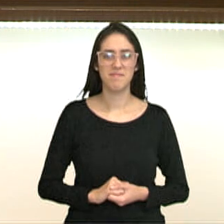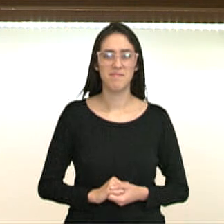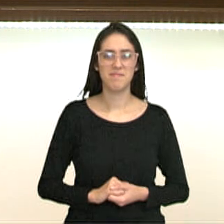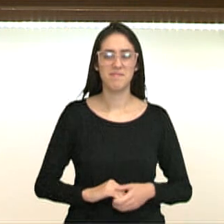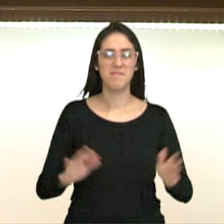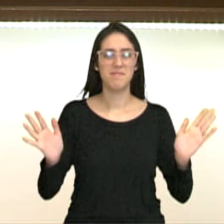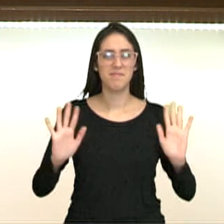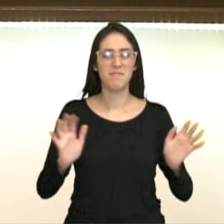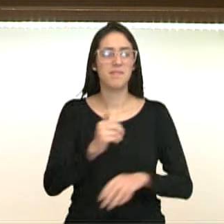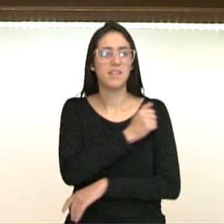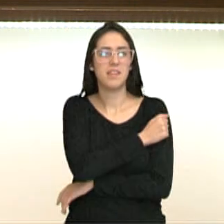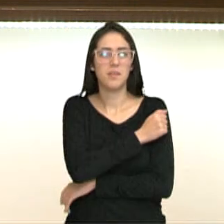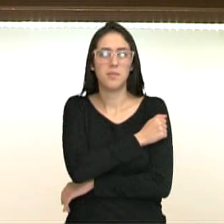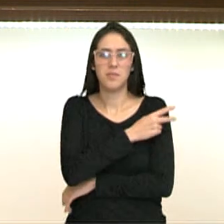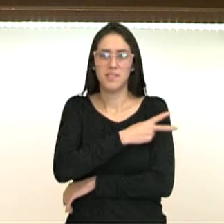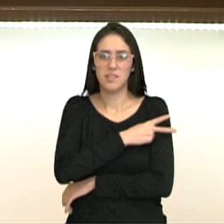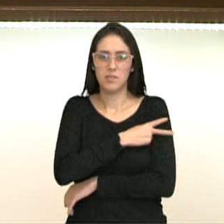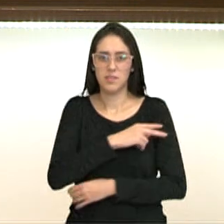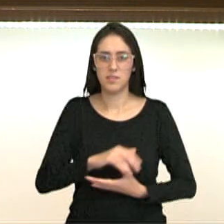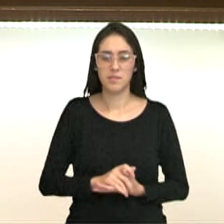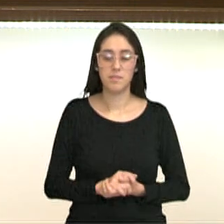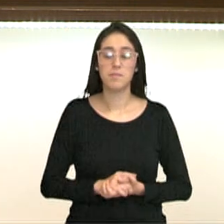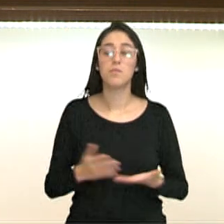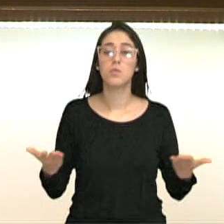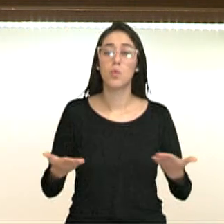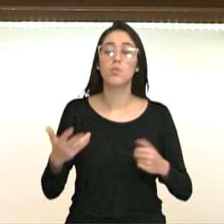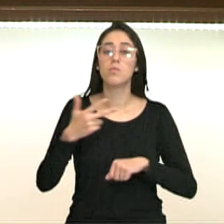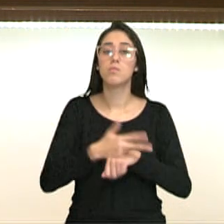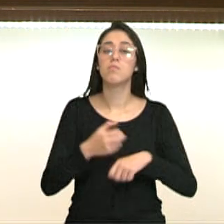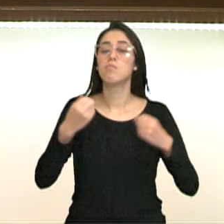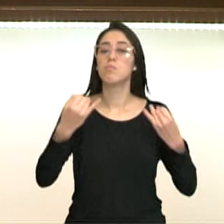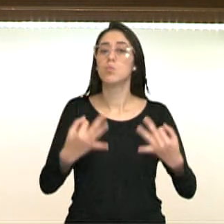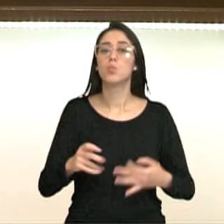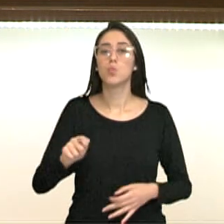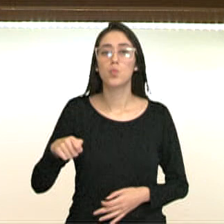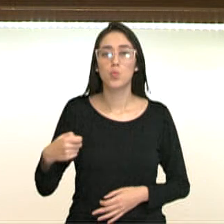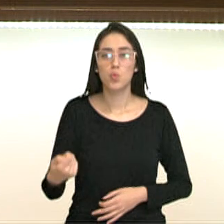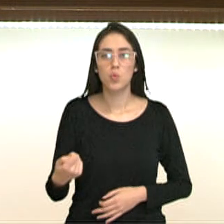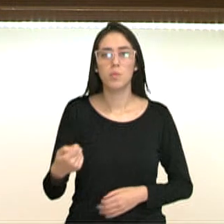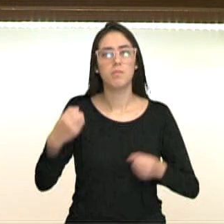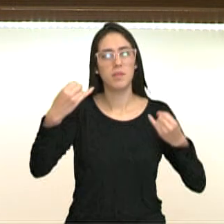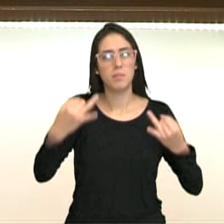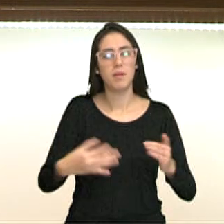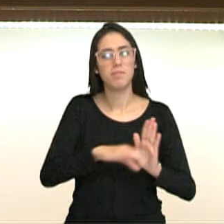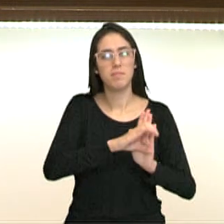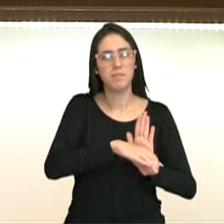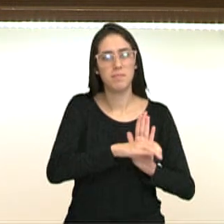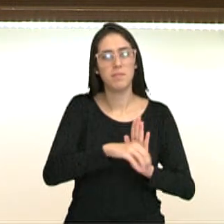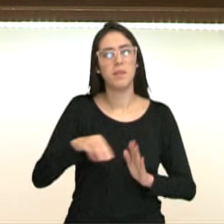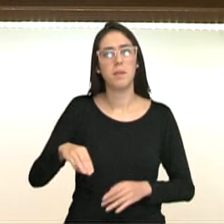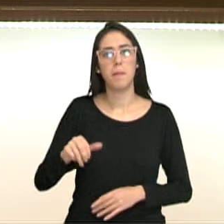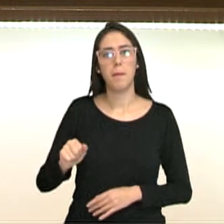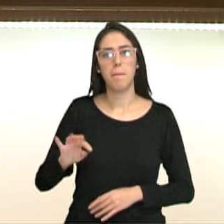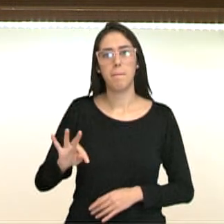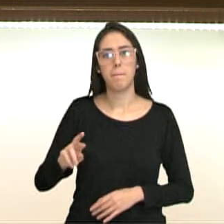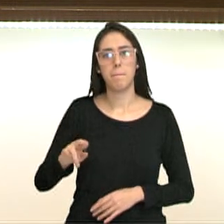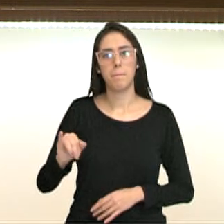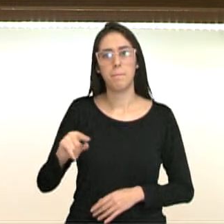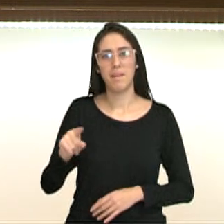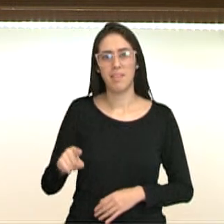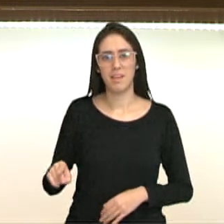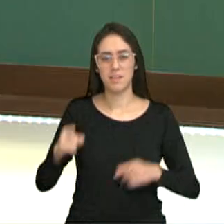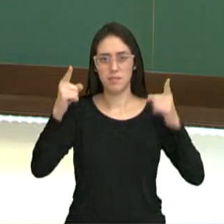Olá, estudantes da segunda série. Neste vídeo nós vamos falar sobre definição de matrizes. Então vamos